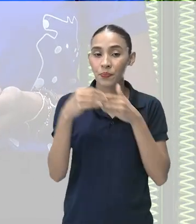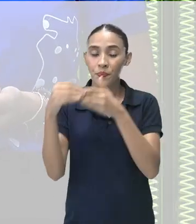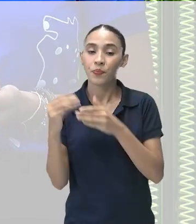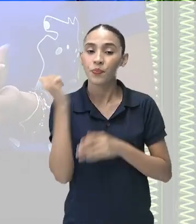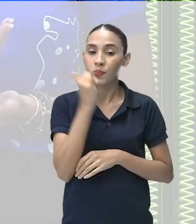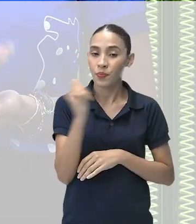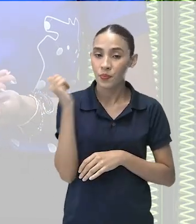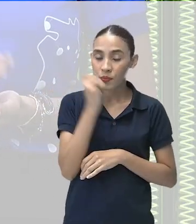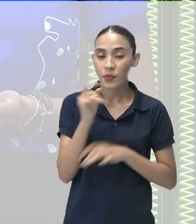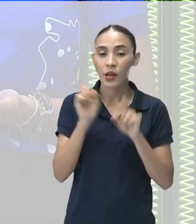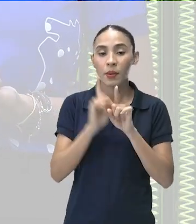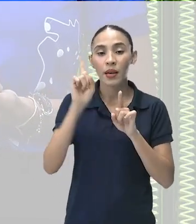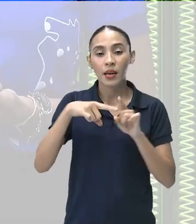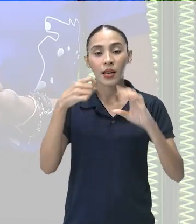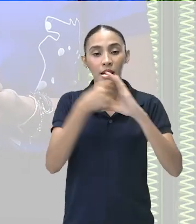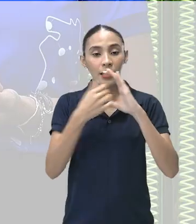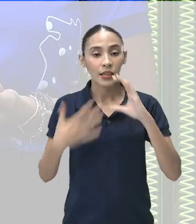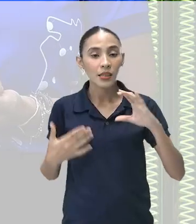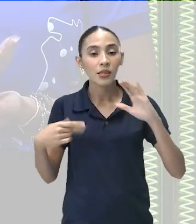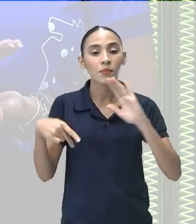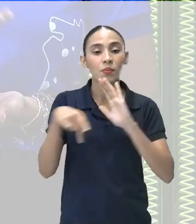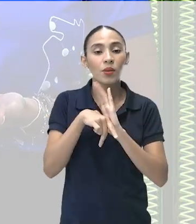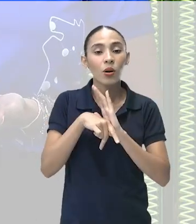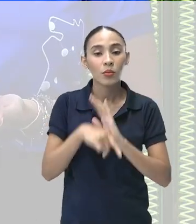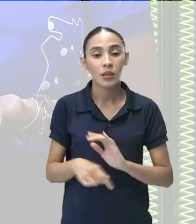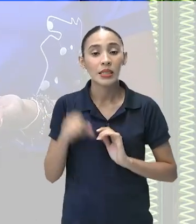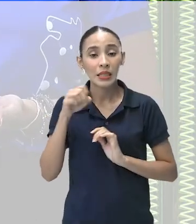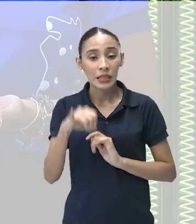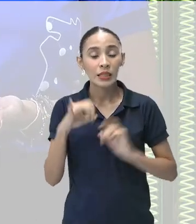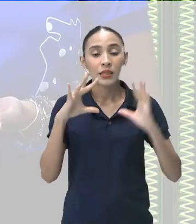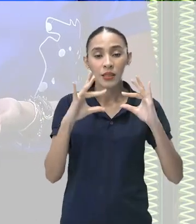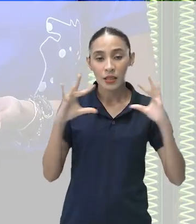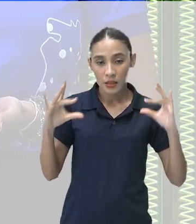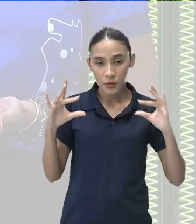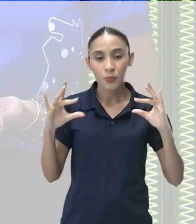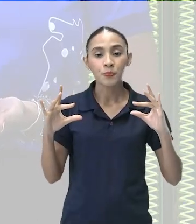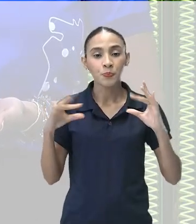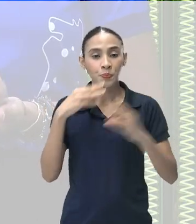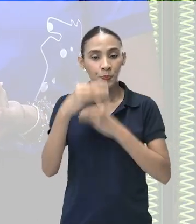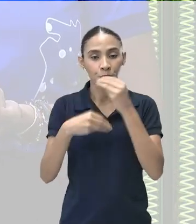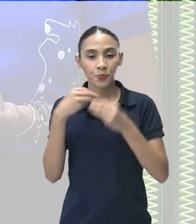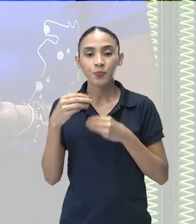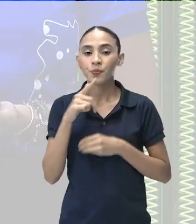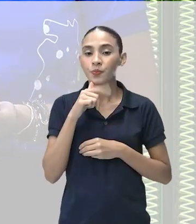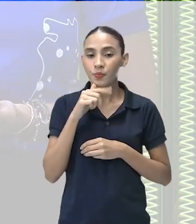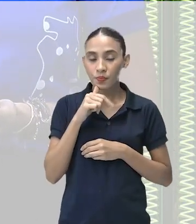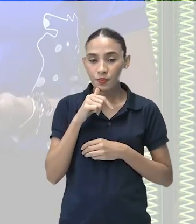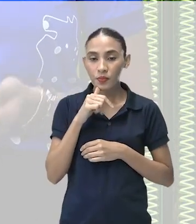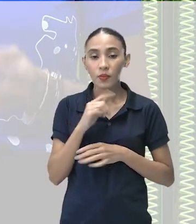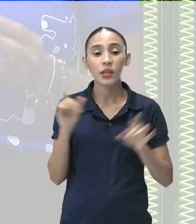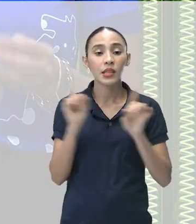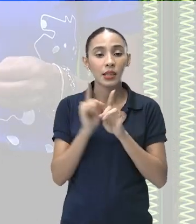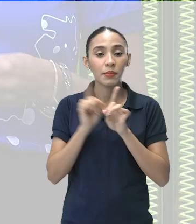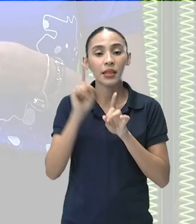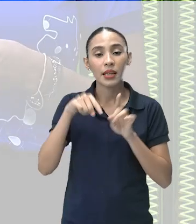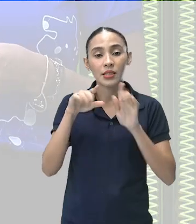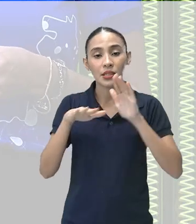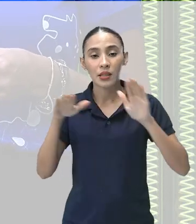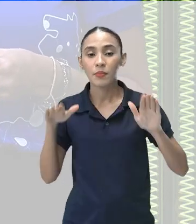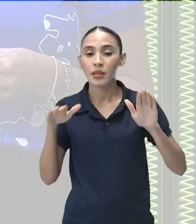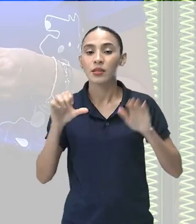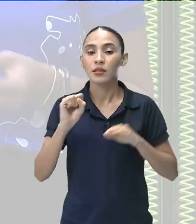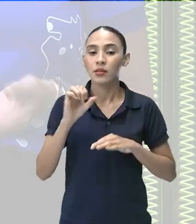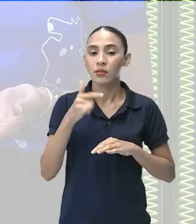conduzir eletricidade também é uma das suas características quando em estado líquido, ou seja, dissolvidos em água. E eles são